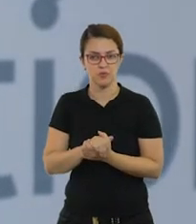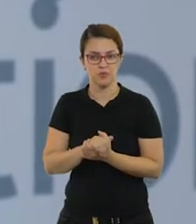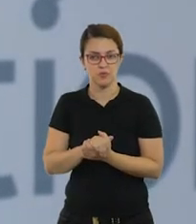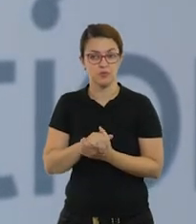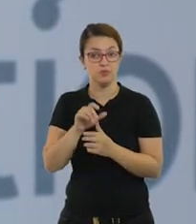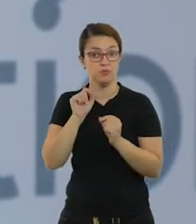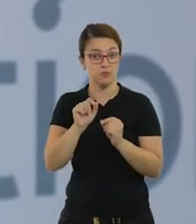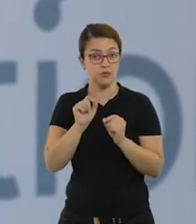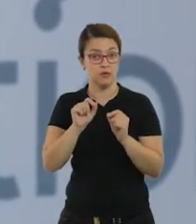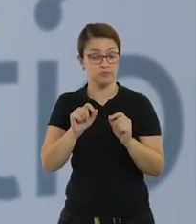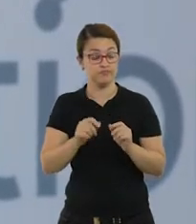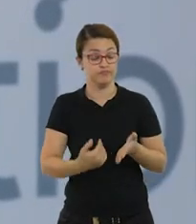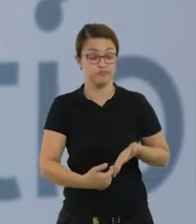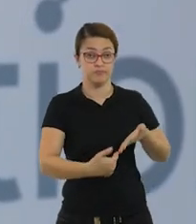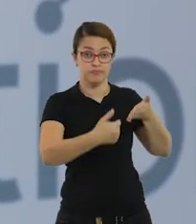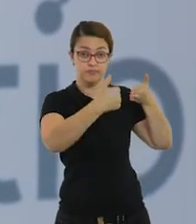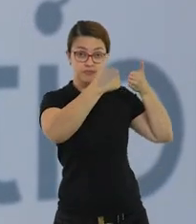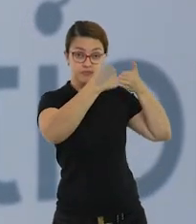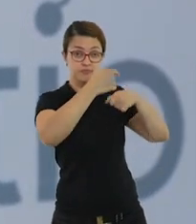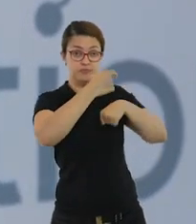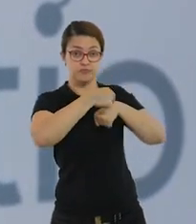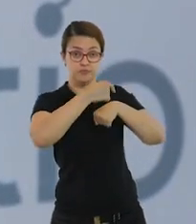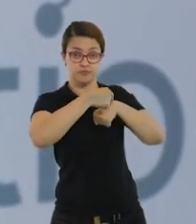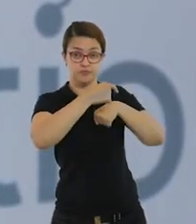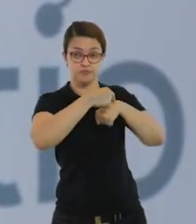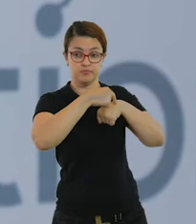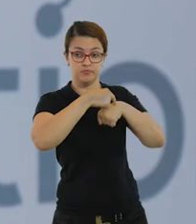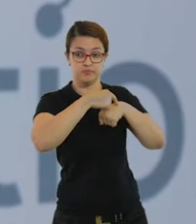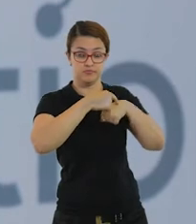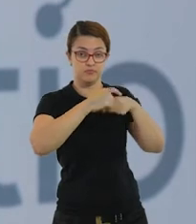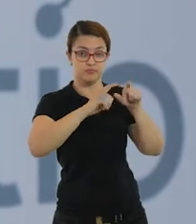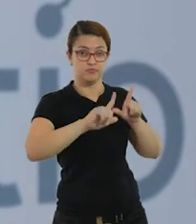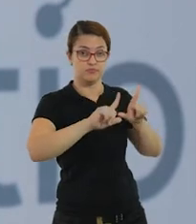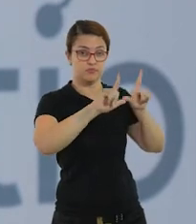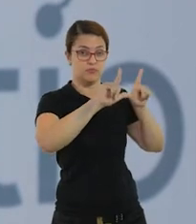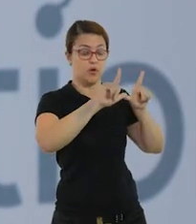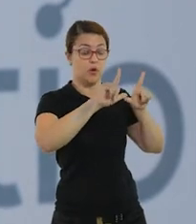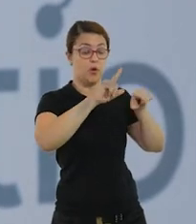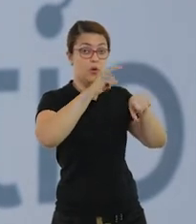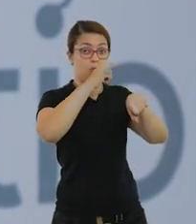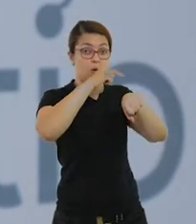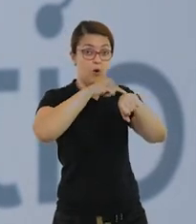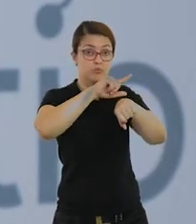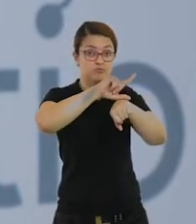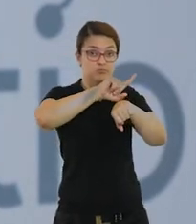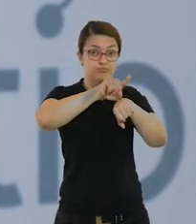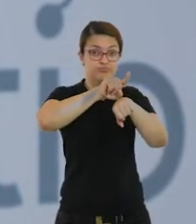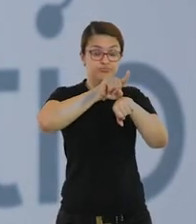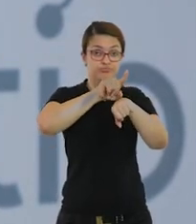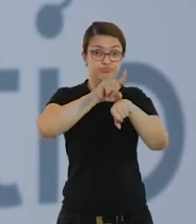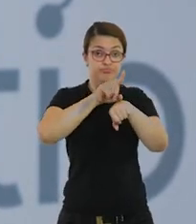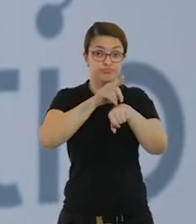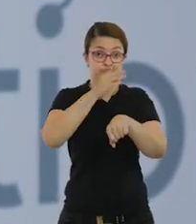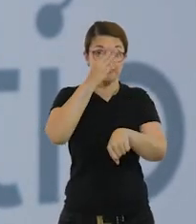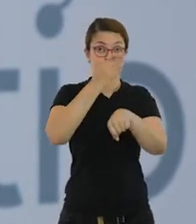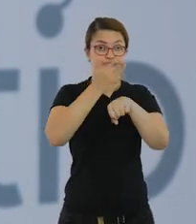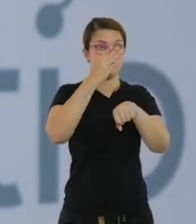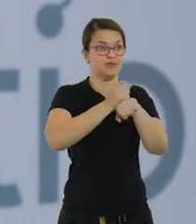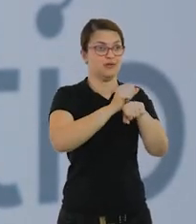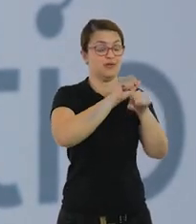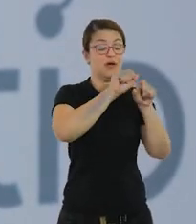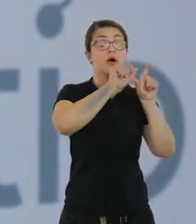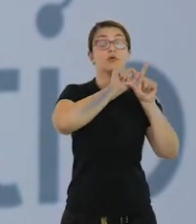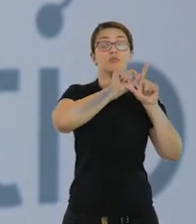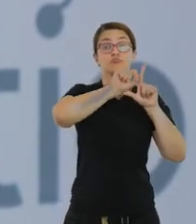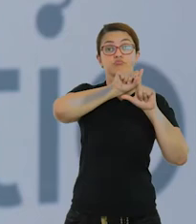cuco? Ele é um relógio de parede e quando dá a hora correta, o passarinho vem para fora e fala cucô, cucô.